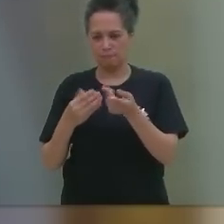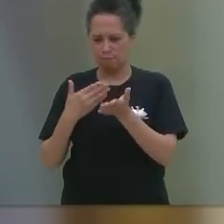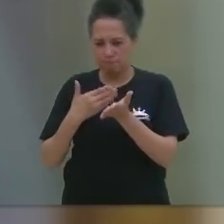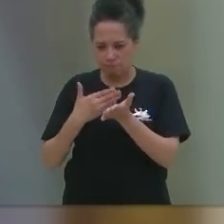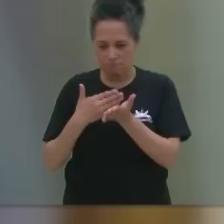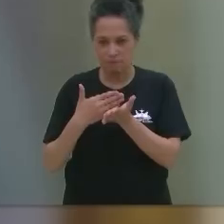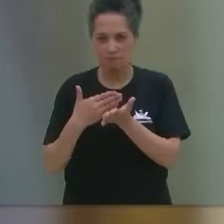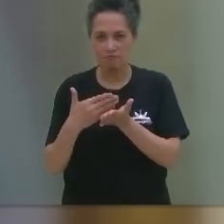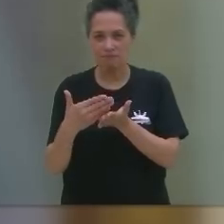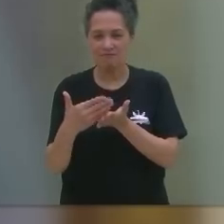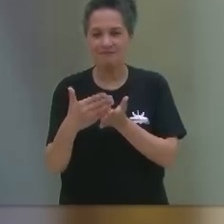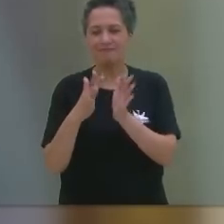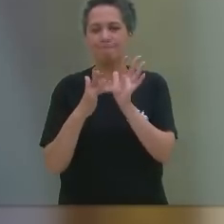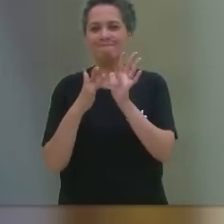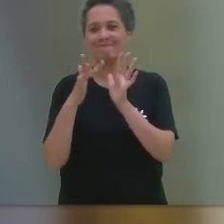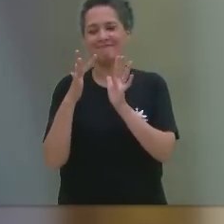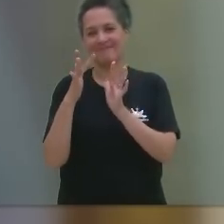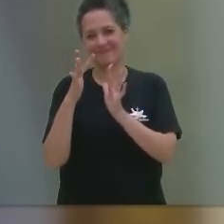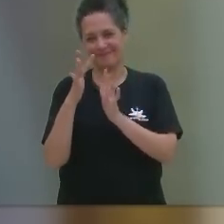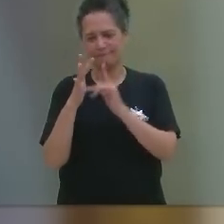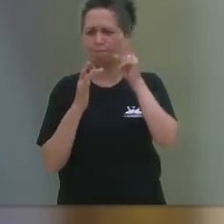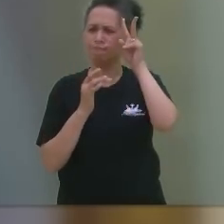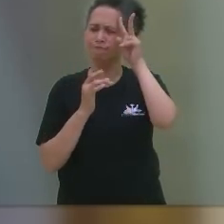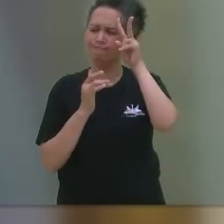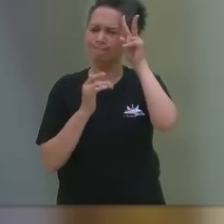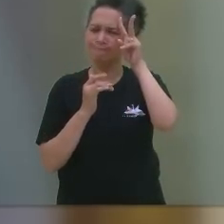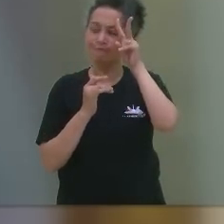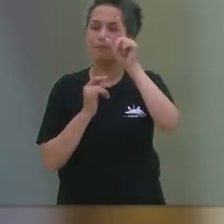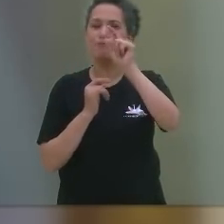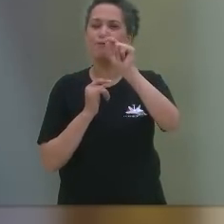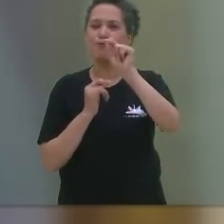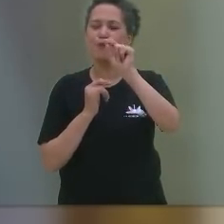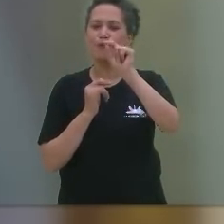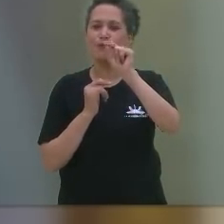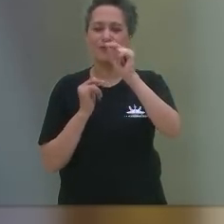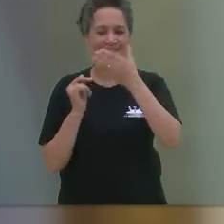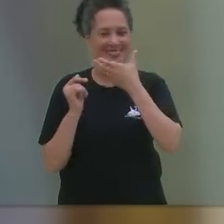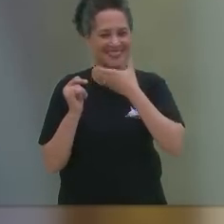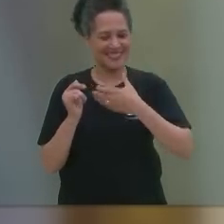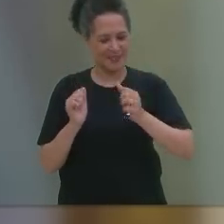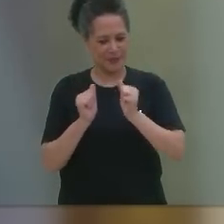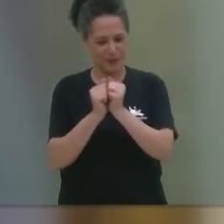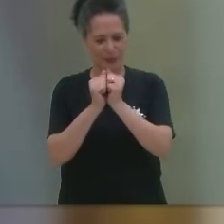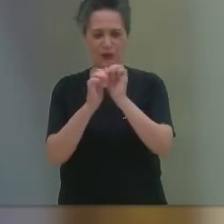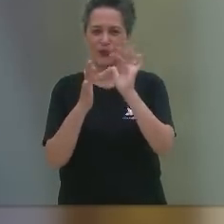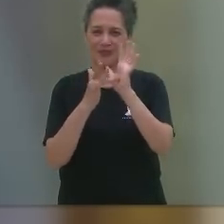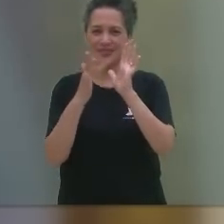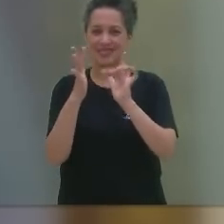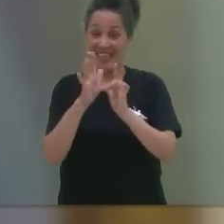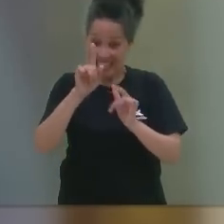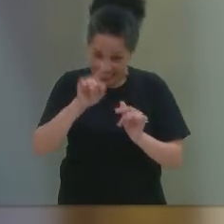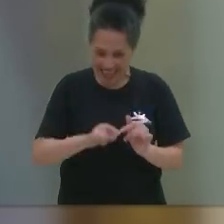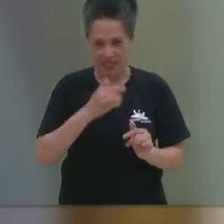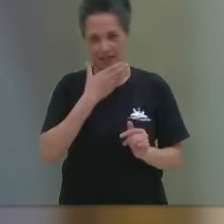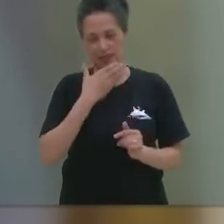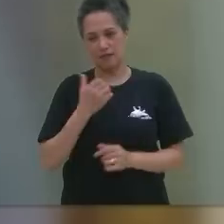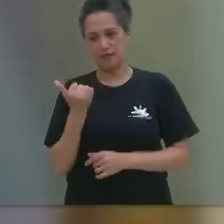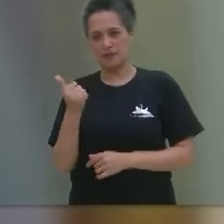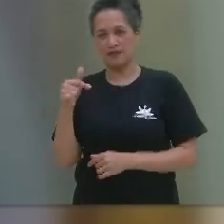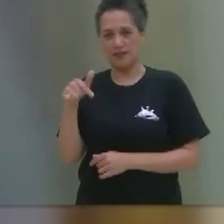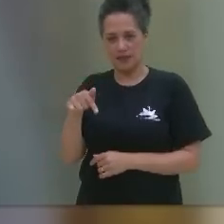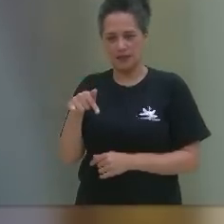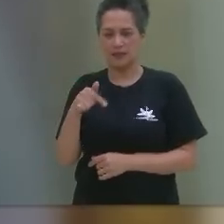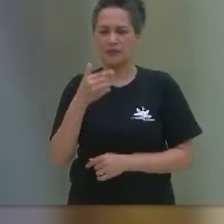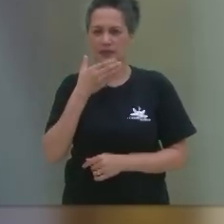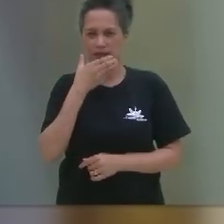entronização do menino Jesus. É lembrar que Natal com Jesus é Natal, dia 17 de